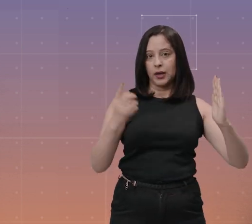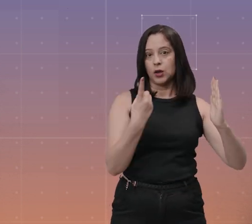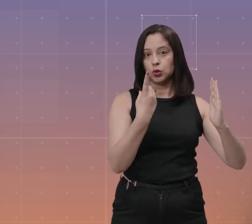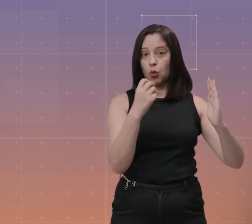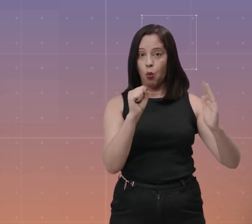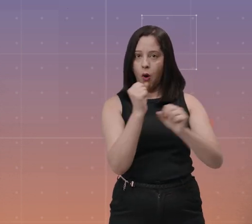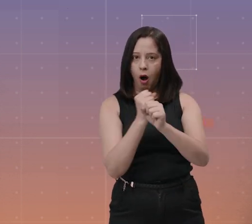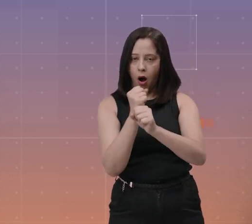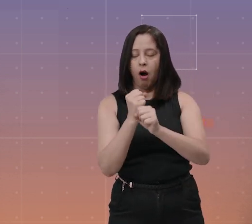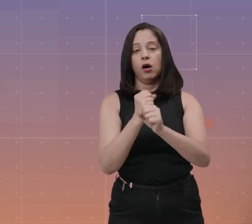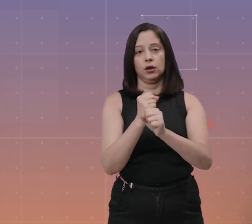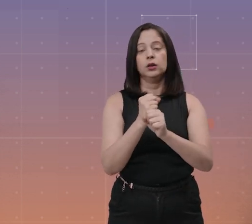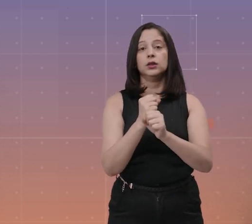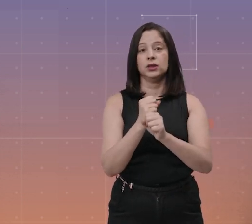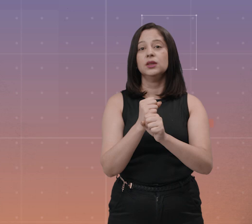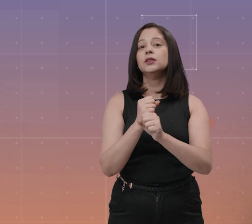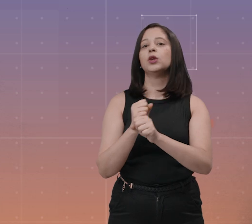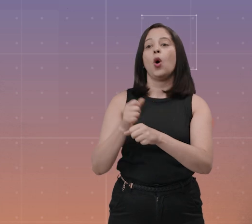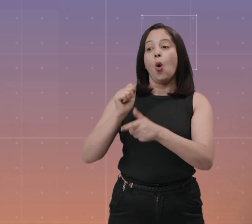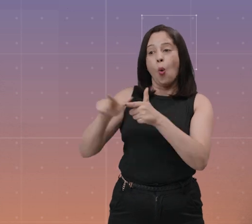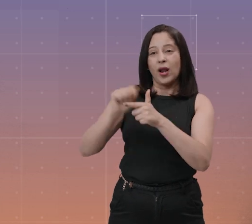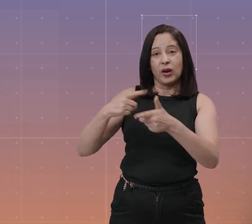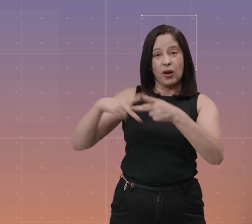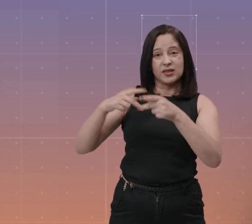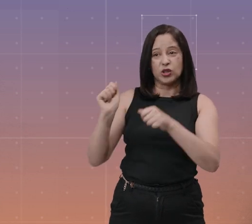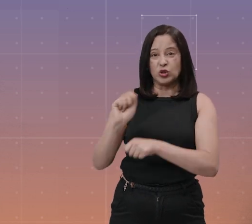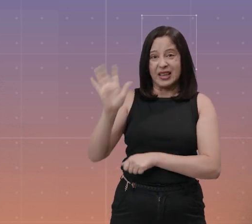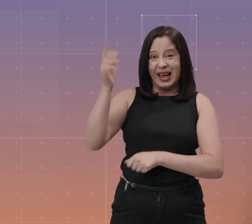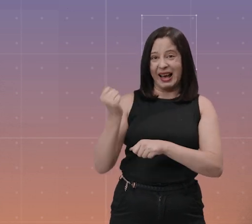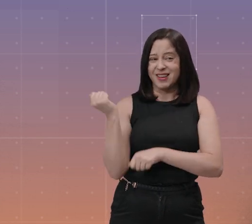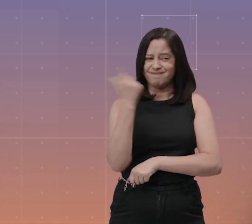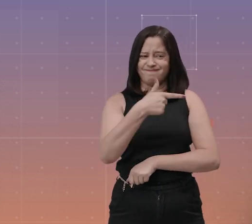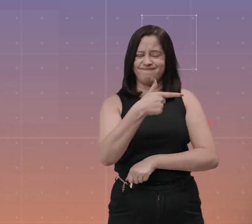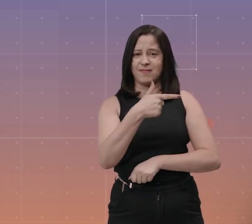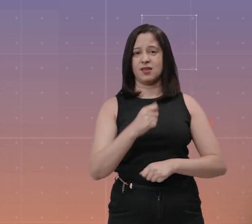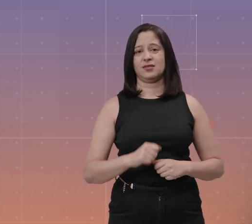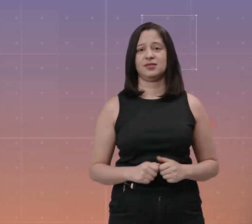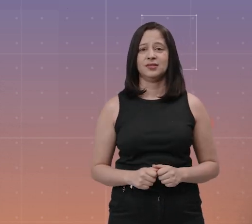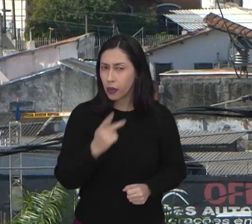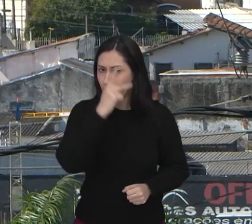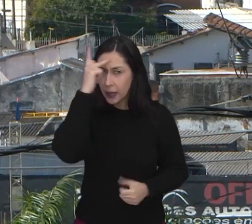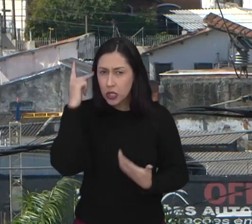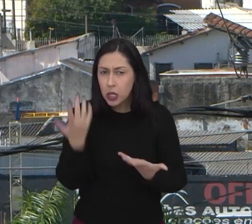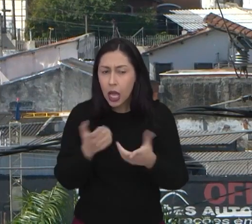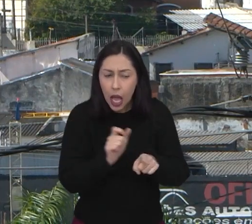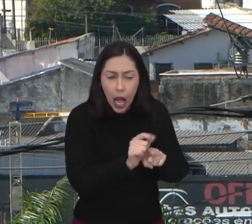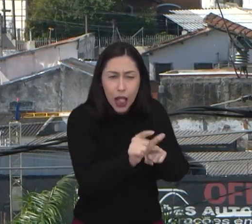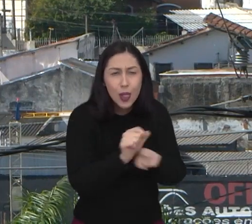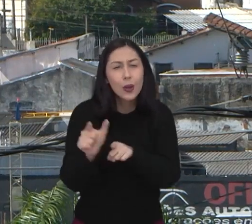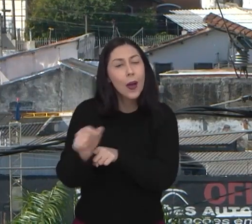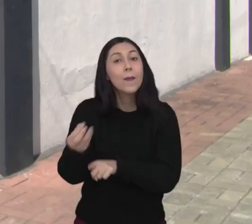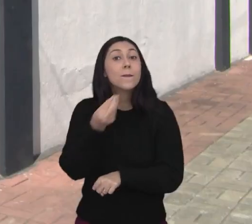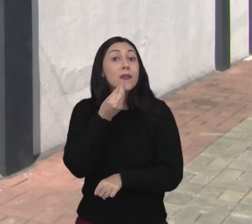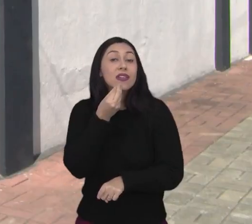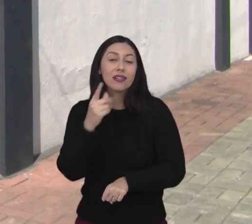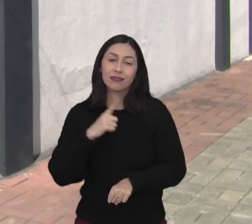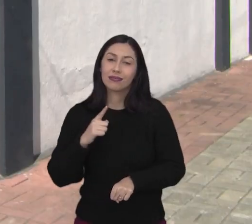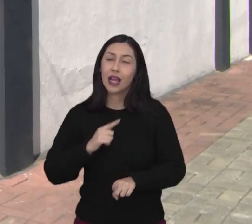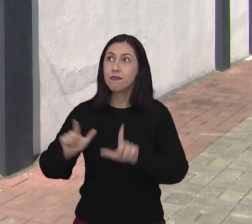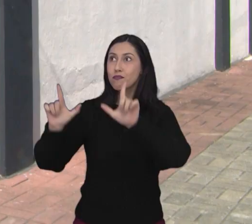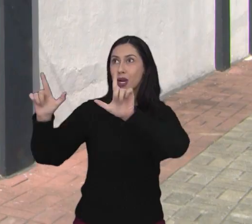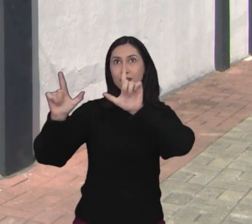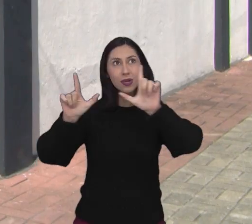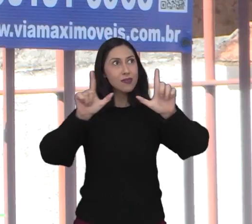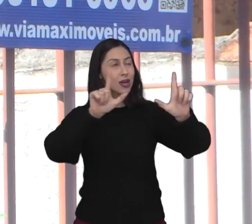intervalo de 12 meses. É o quarto maior valor de aluguel do estado de São Paulo. Para quem busca alugar uma casa, não